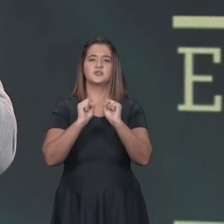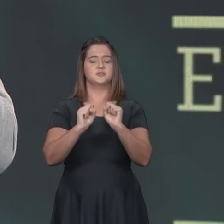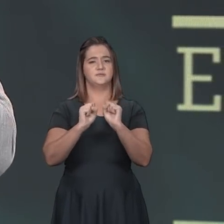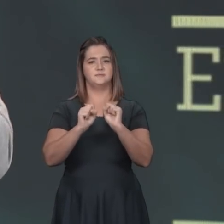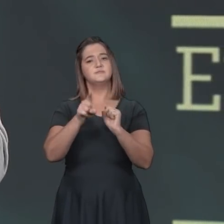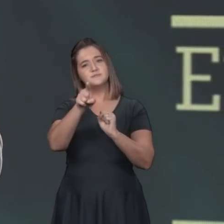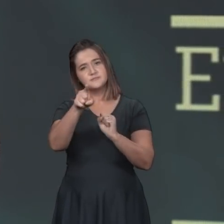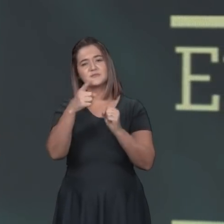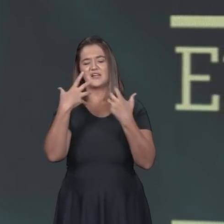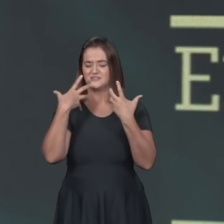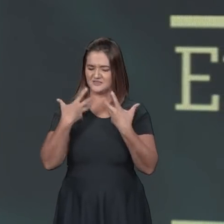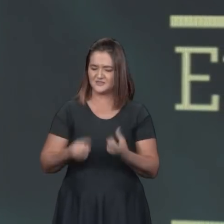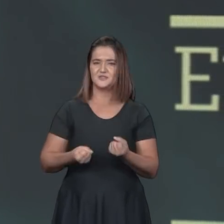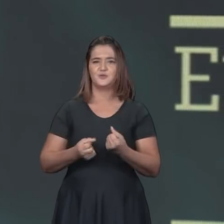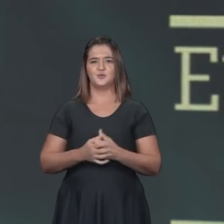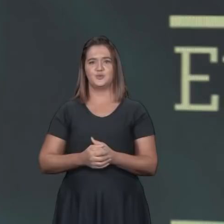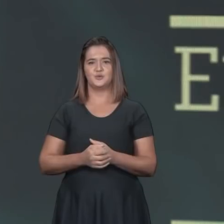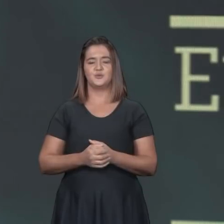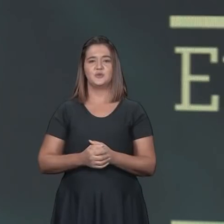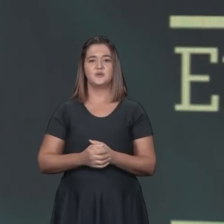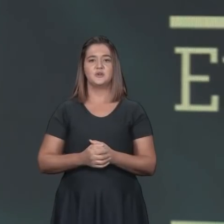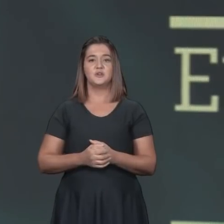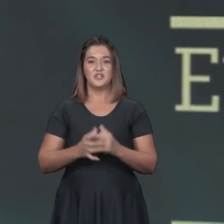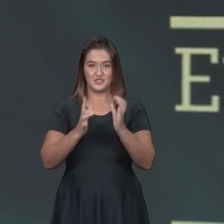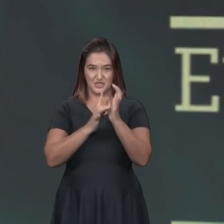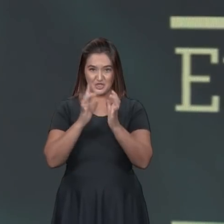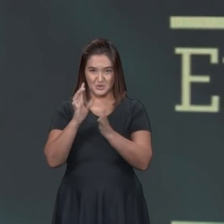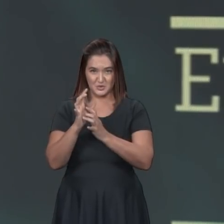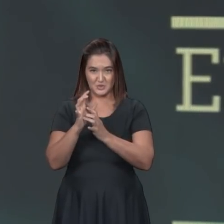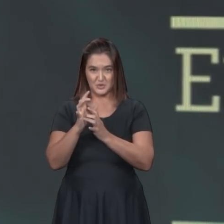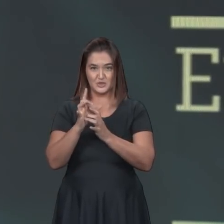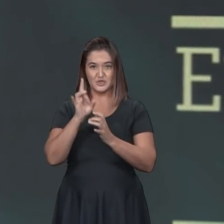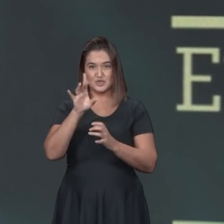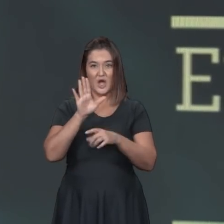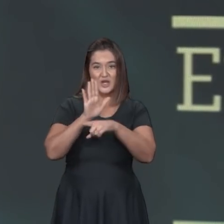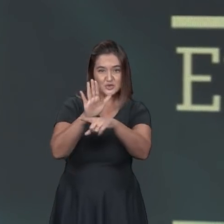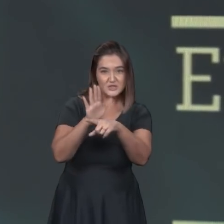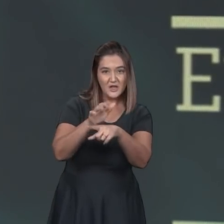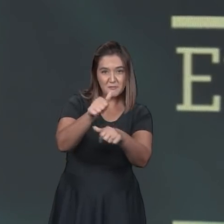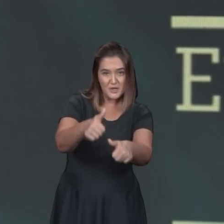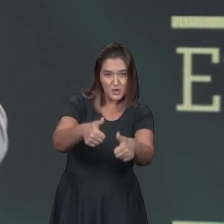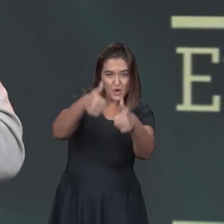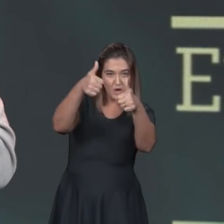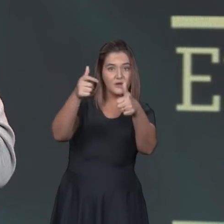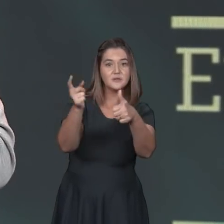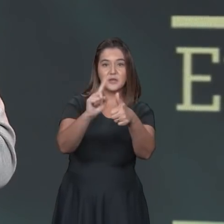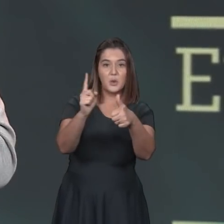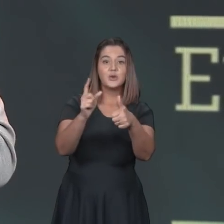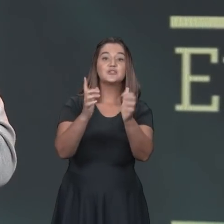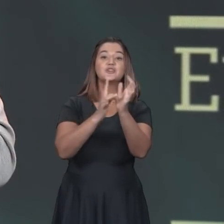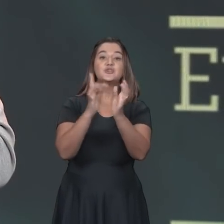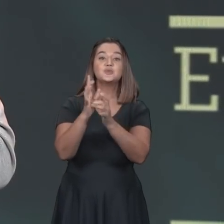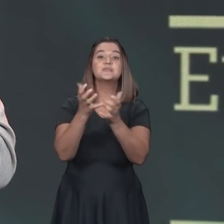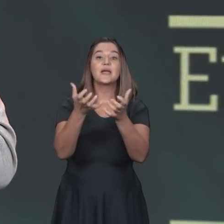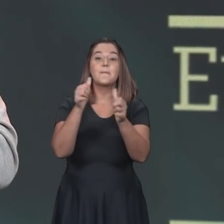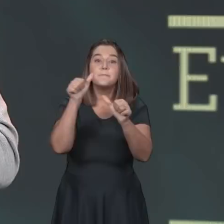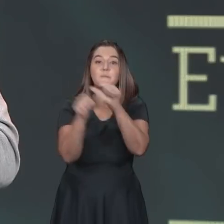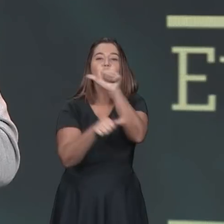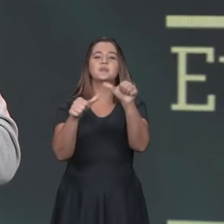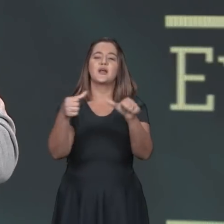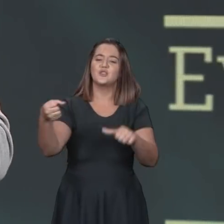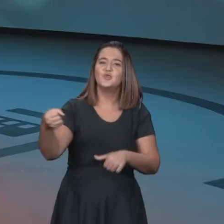novotempo.com/eu aceito. Jesus não quer apenas tornar você uma pessoa melhor, Ele quer tornar você nova